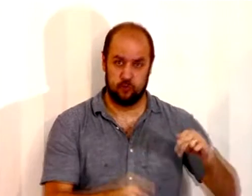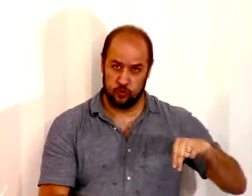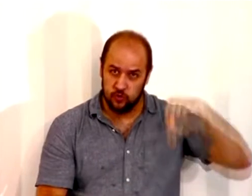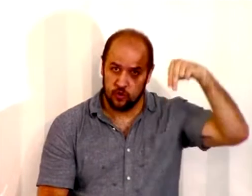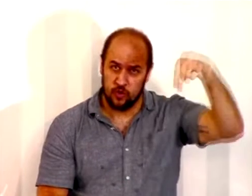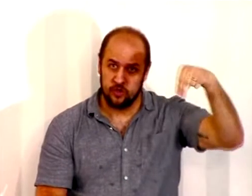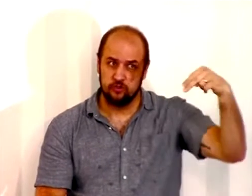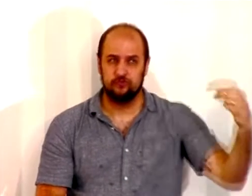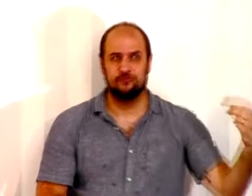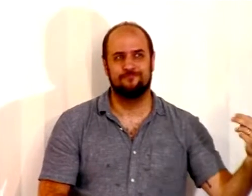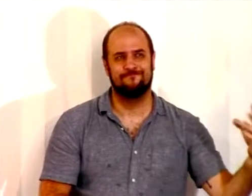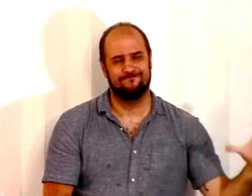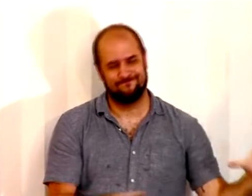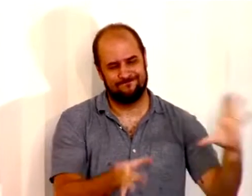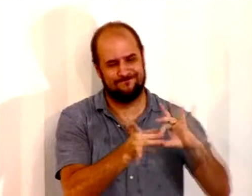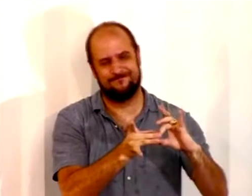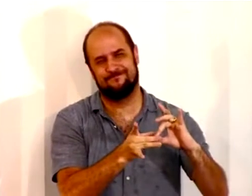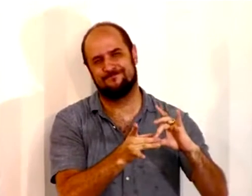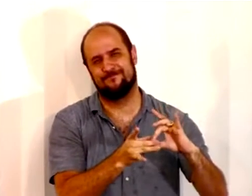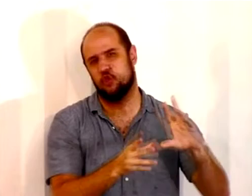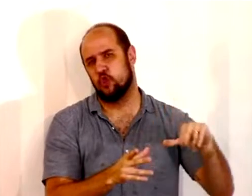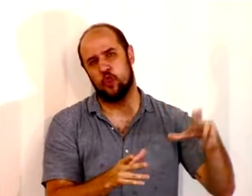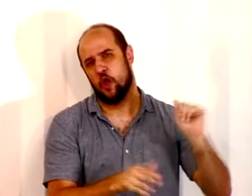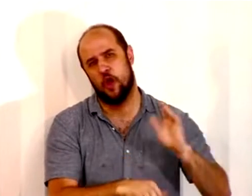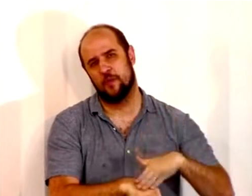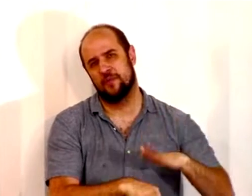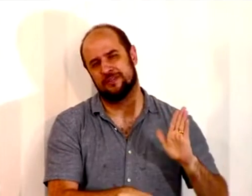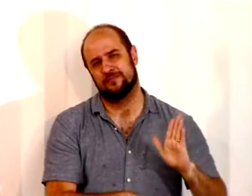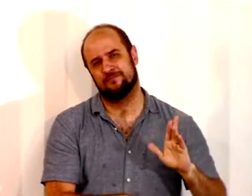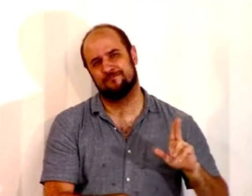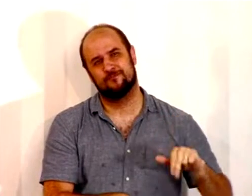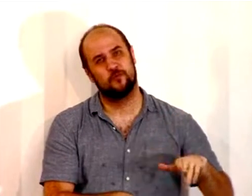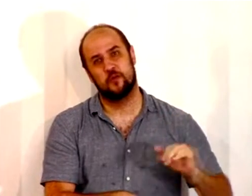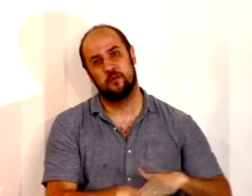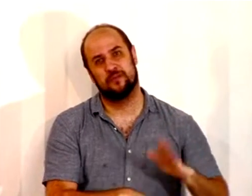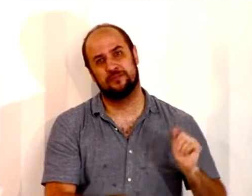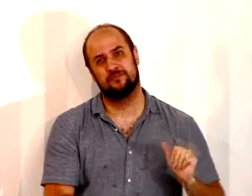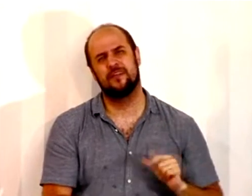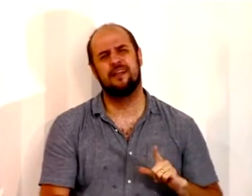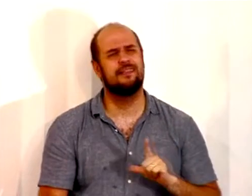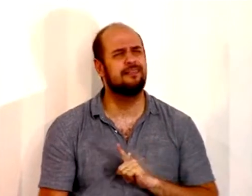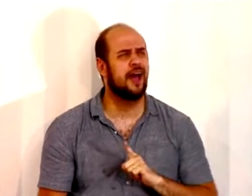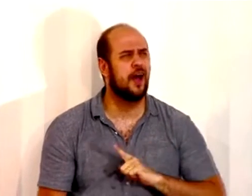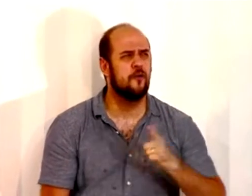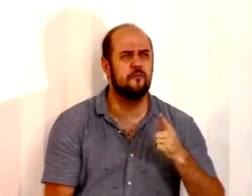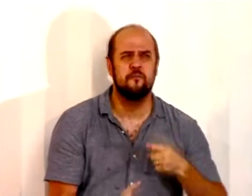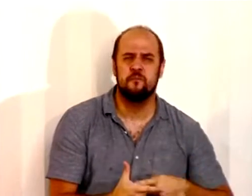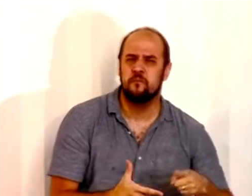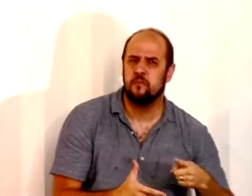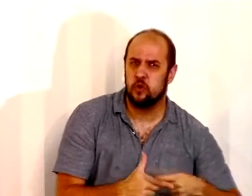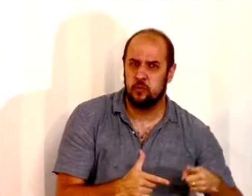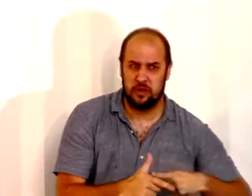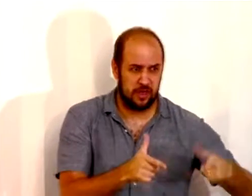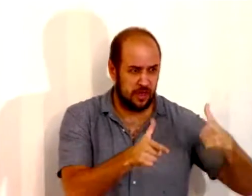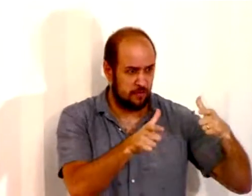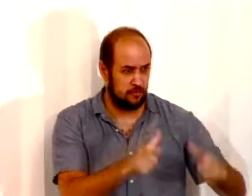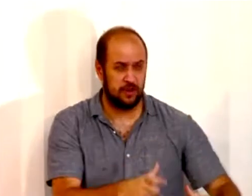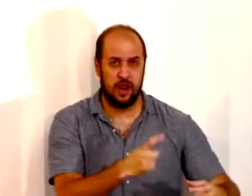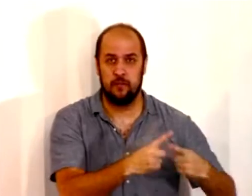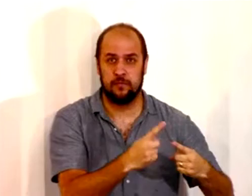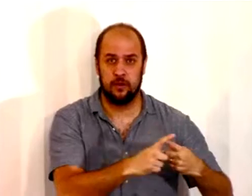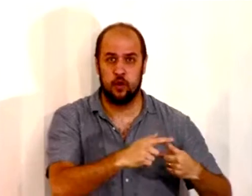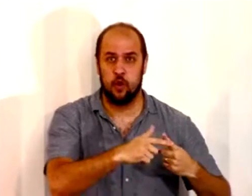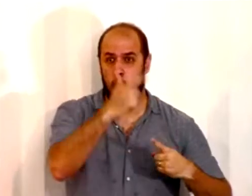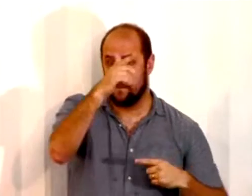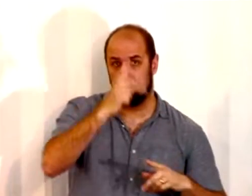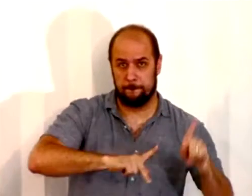Nunca mais as 10 tribos do Reino do Norte foram restauradas. Houve até um problema muito sério naquela região, porque vieram povos